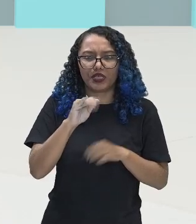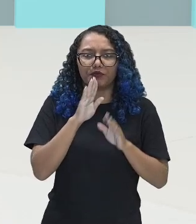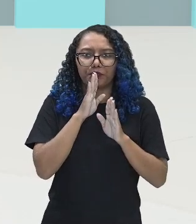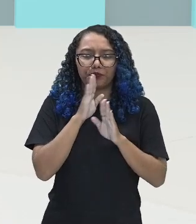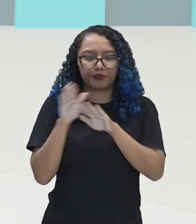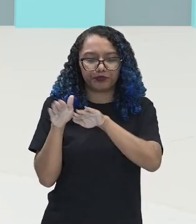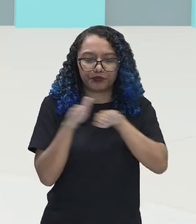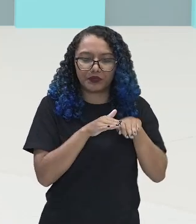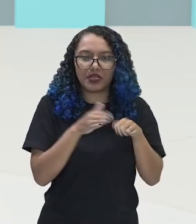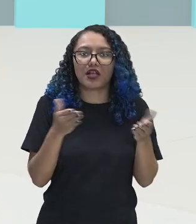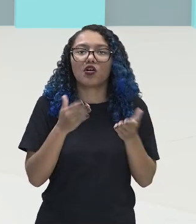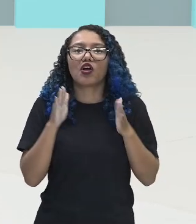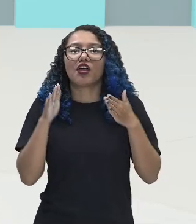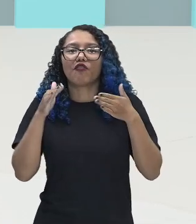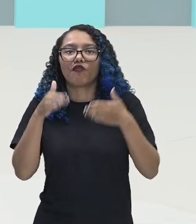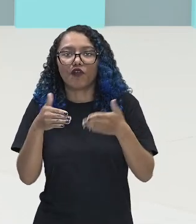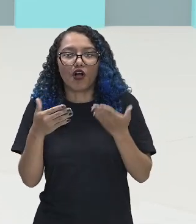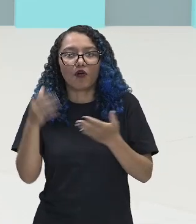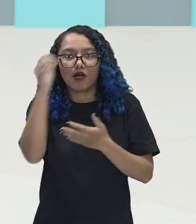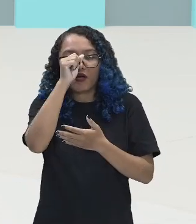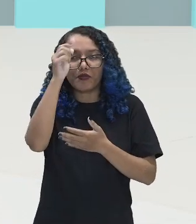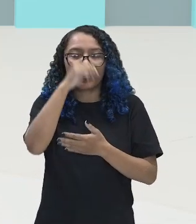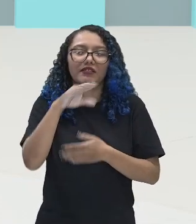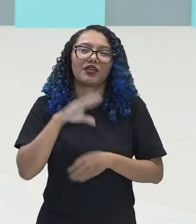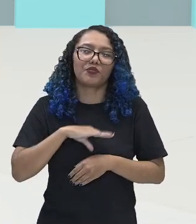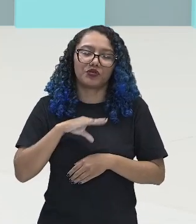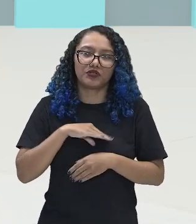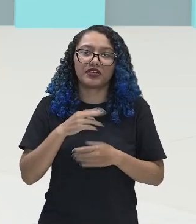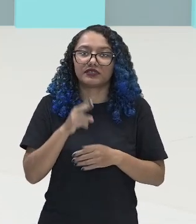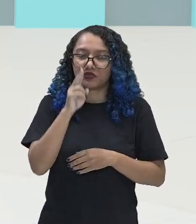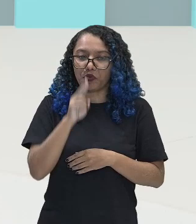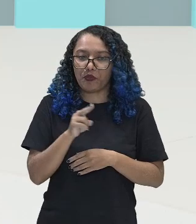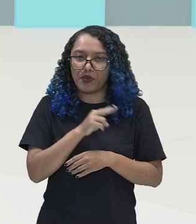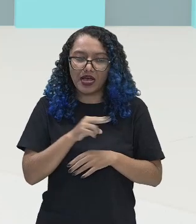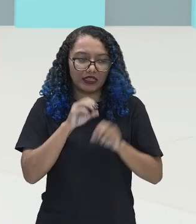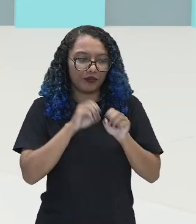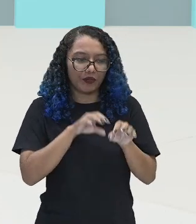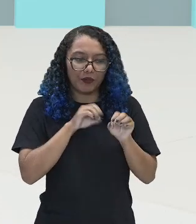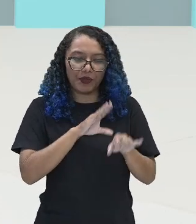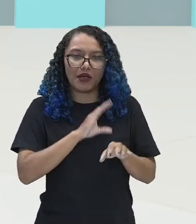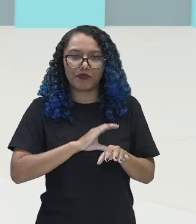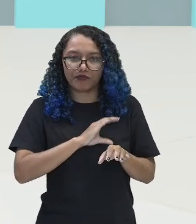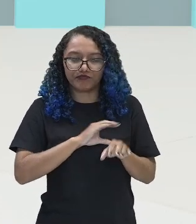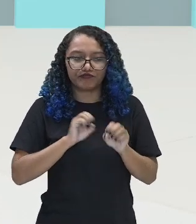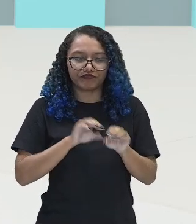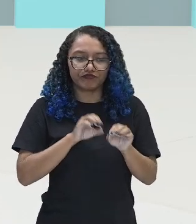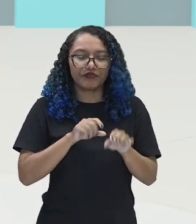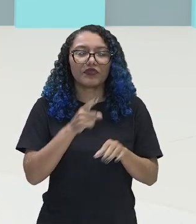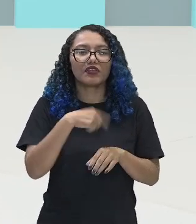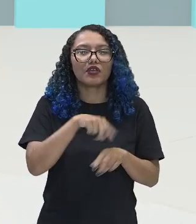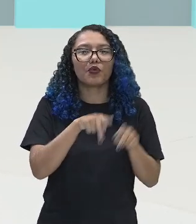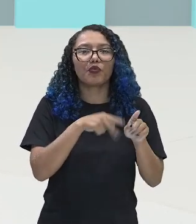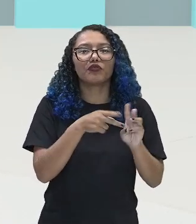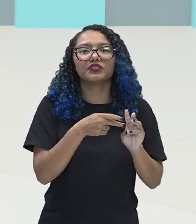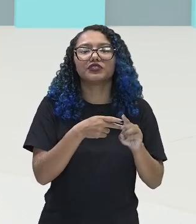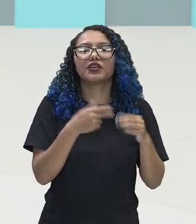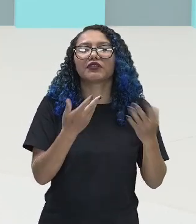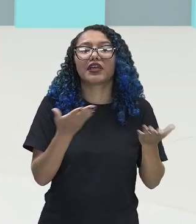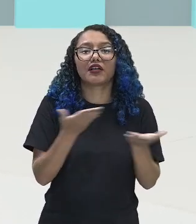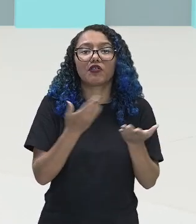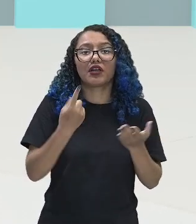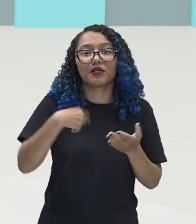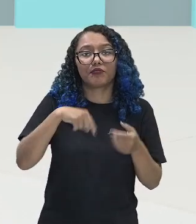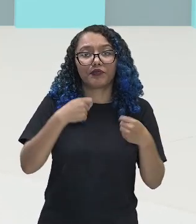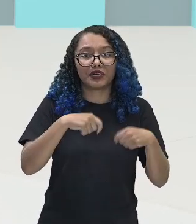Inclusive um padre à época que estava catequizando os povos originários fez o que? Olha, vocês a partir de agora precisam